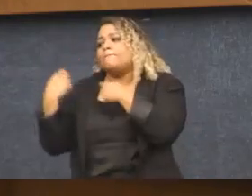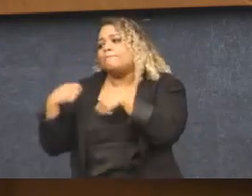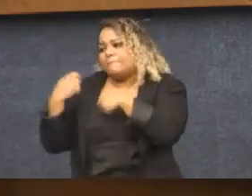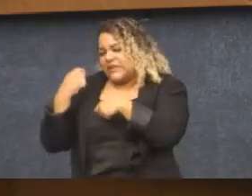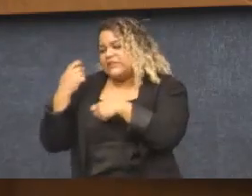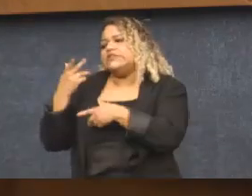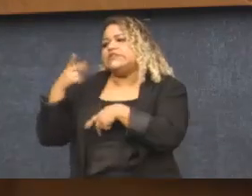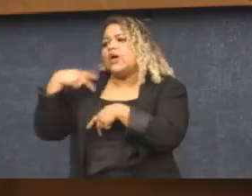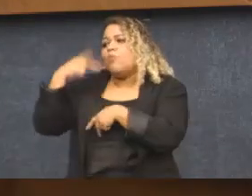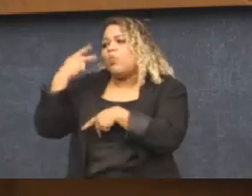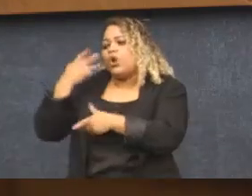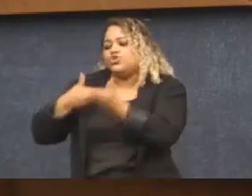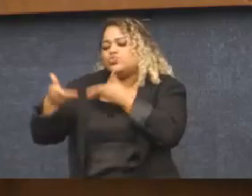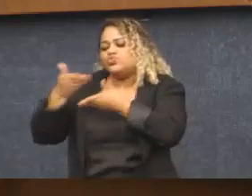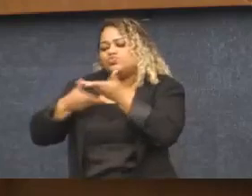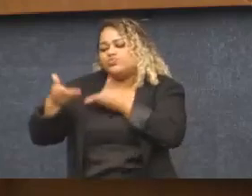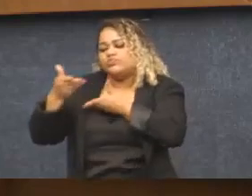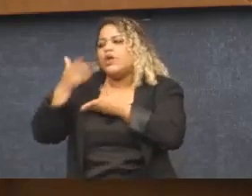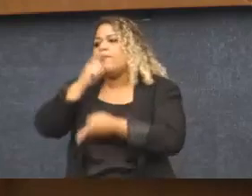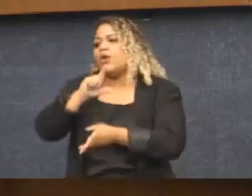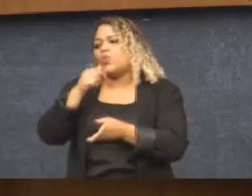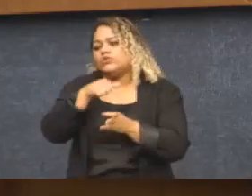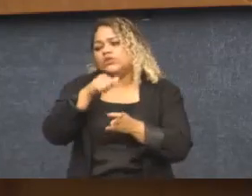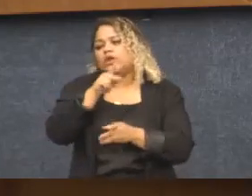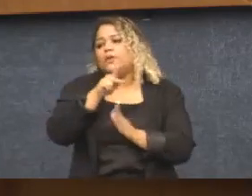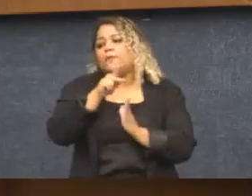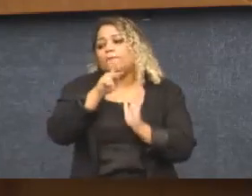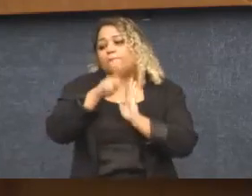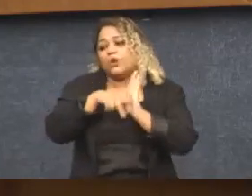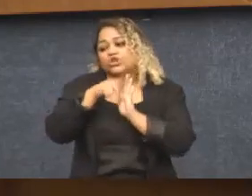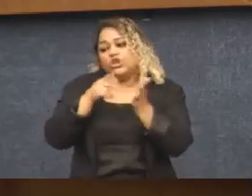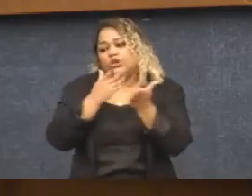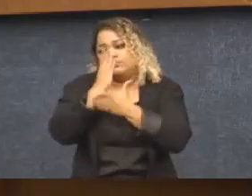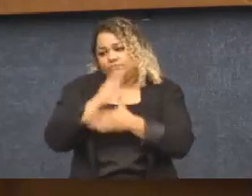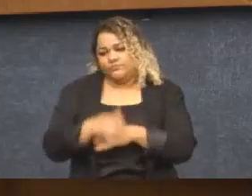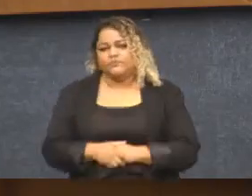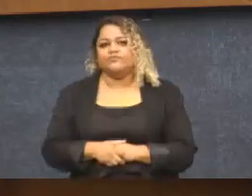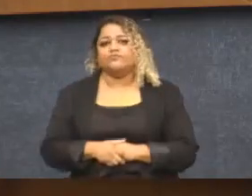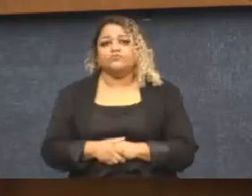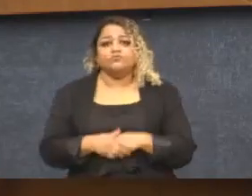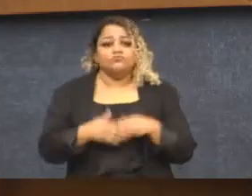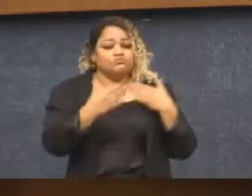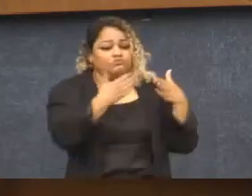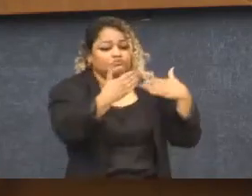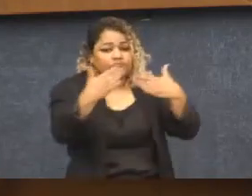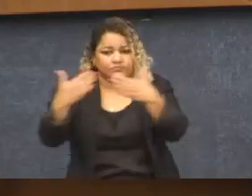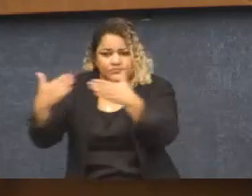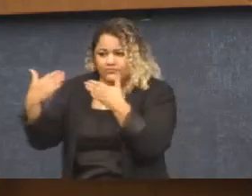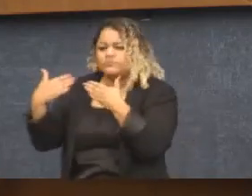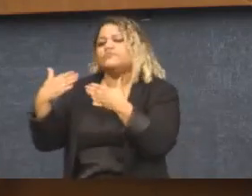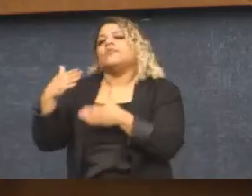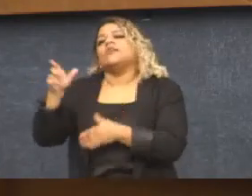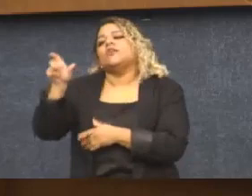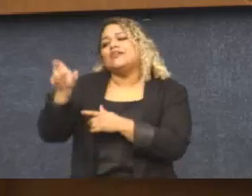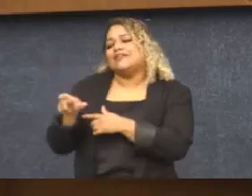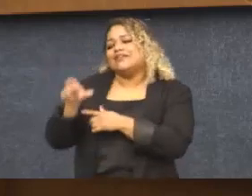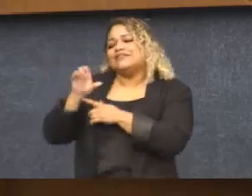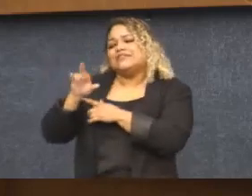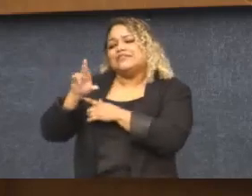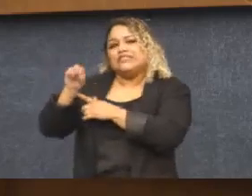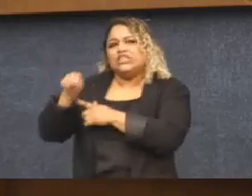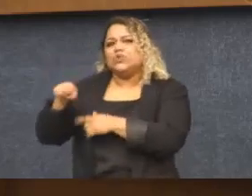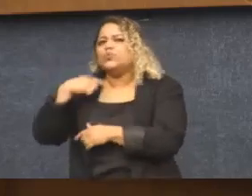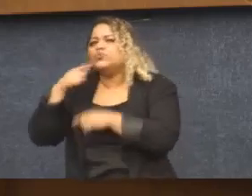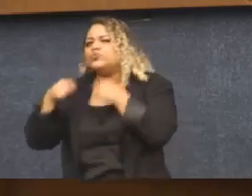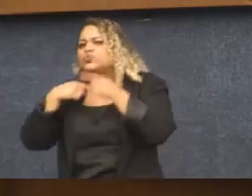articulação política para aprovar esse projeto. Conversou com todos, o Ciro tinha dúvidas em relação ao projeto.